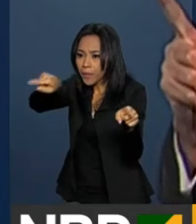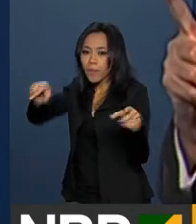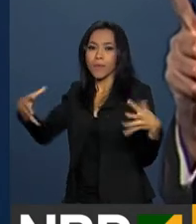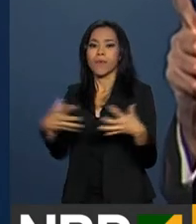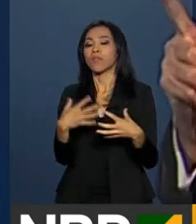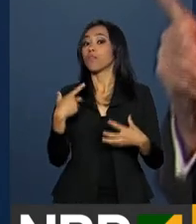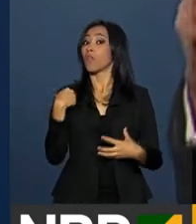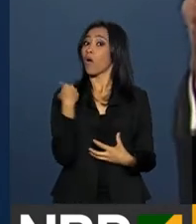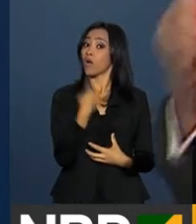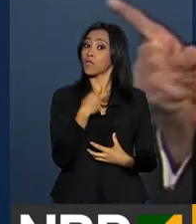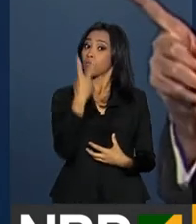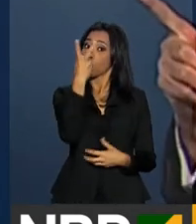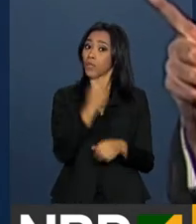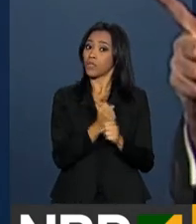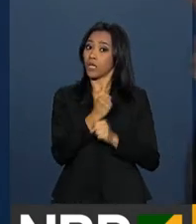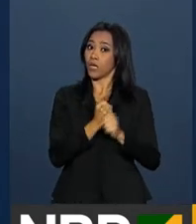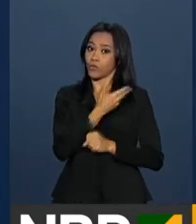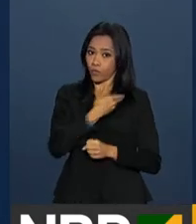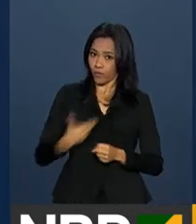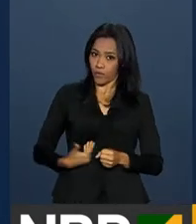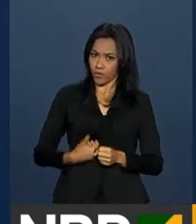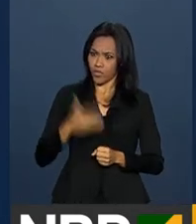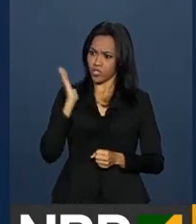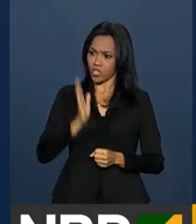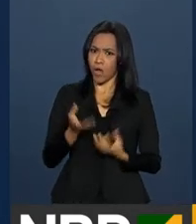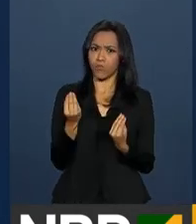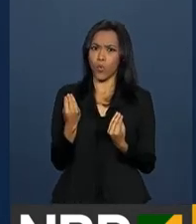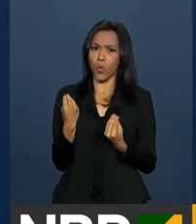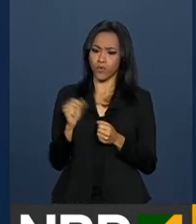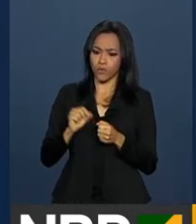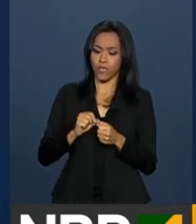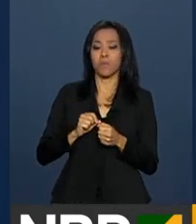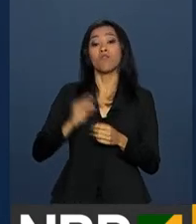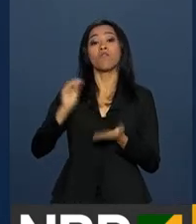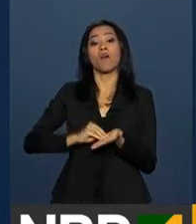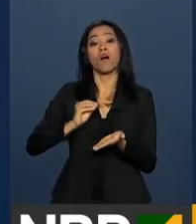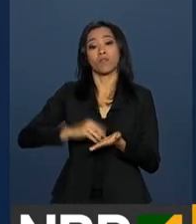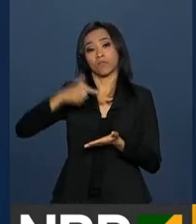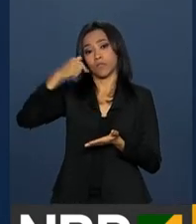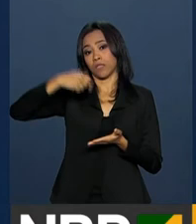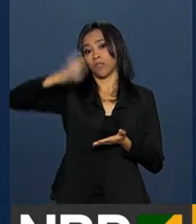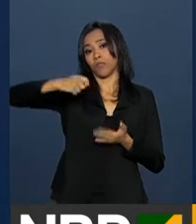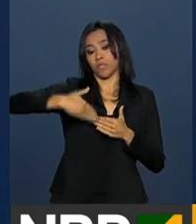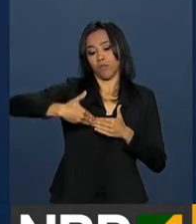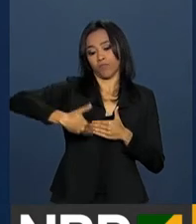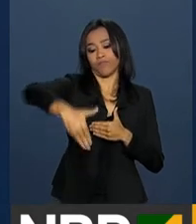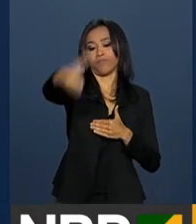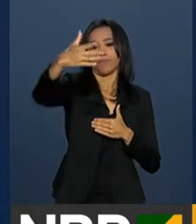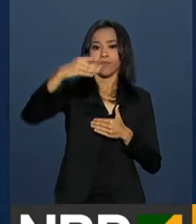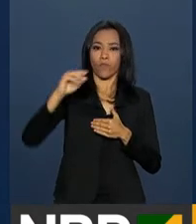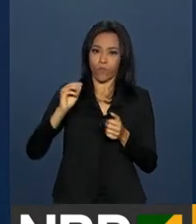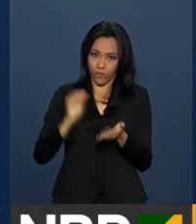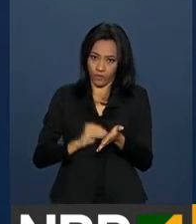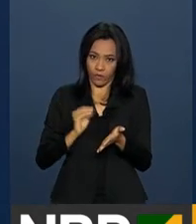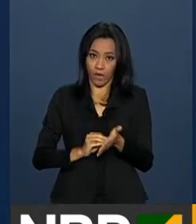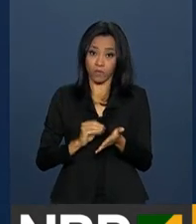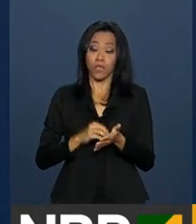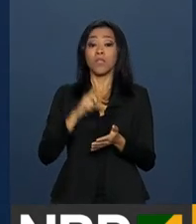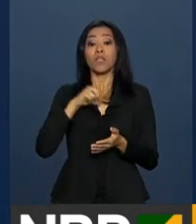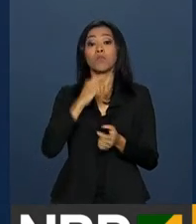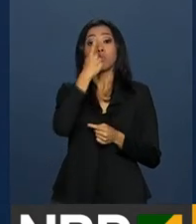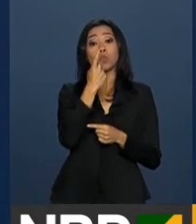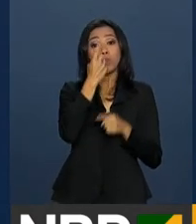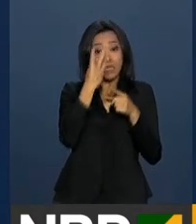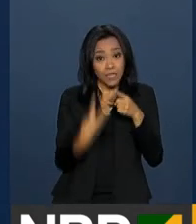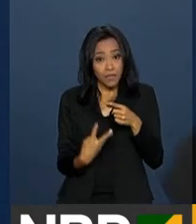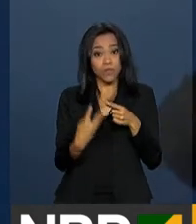de governo, já fizemos muito, e temos ainda 7 meses pela frente, ou seja, temos 1/3 do nosso governo ainda